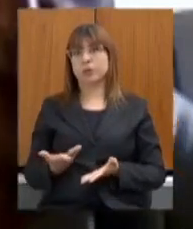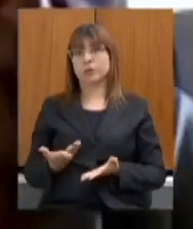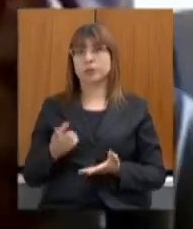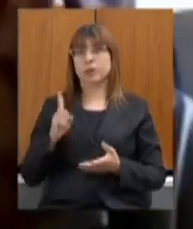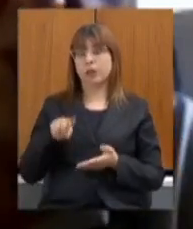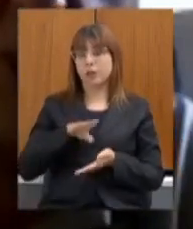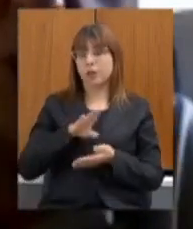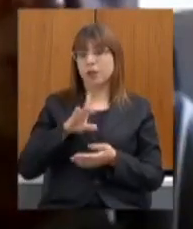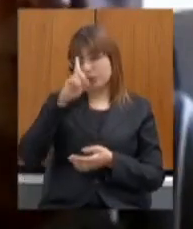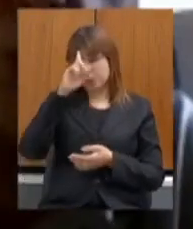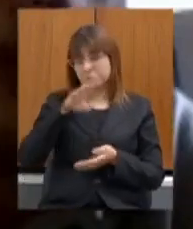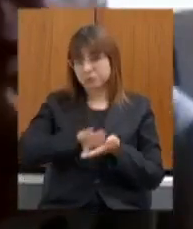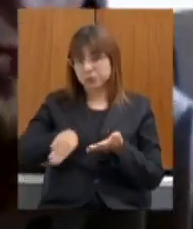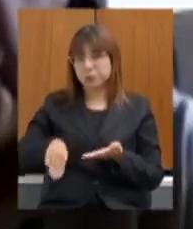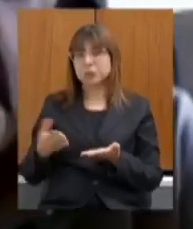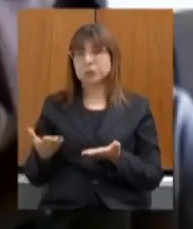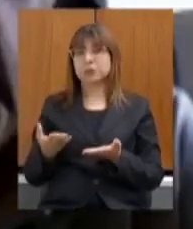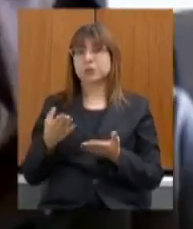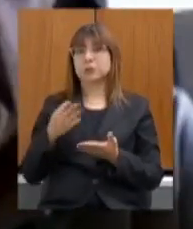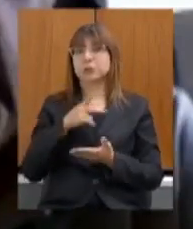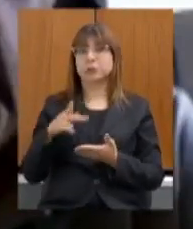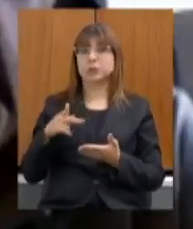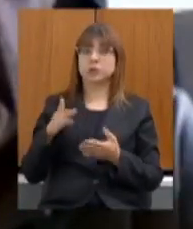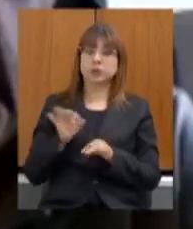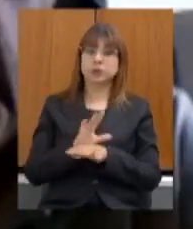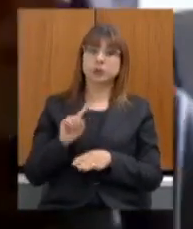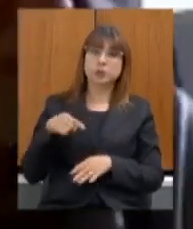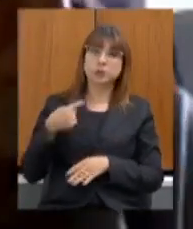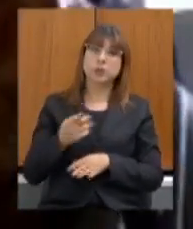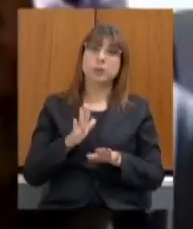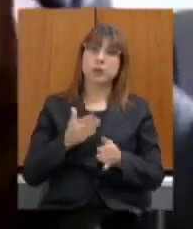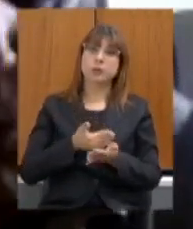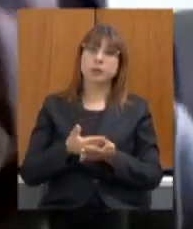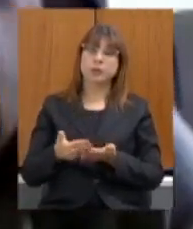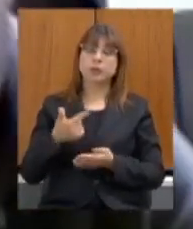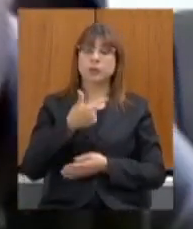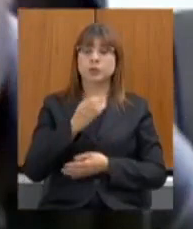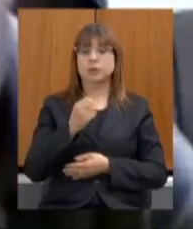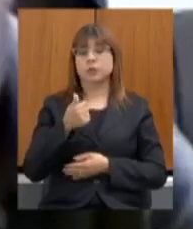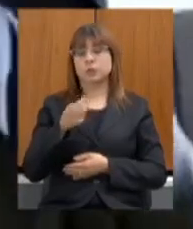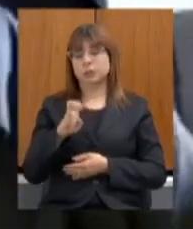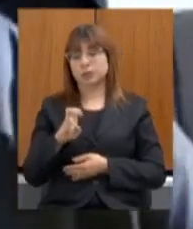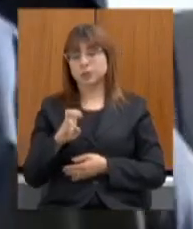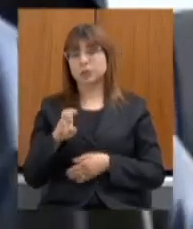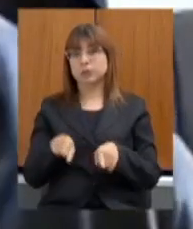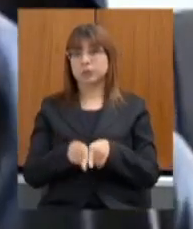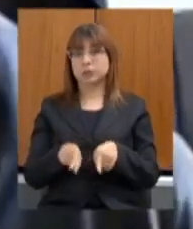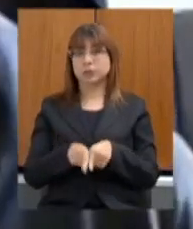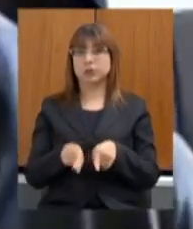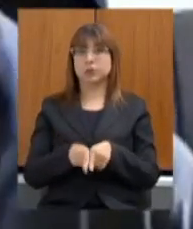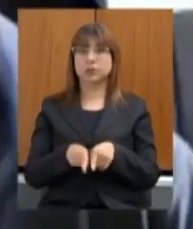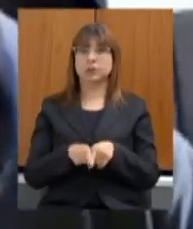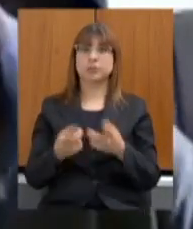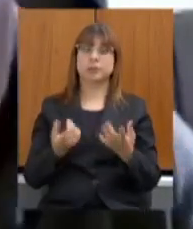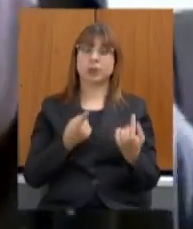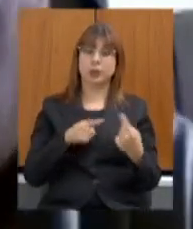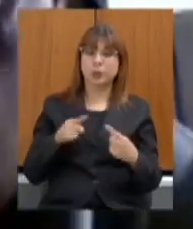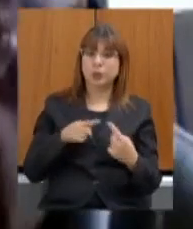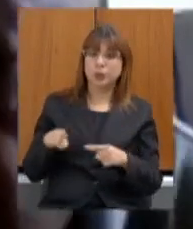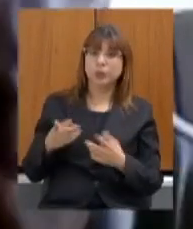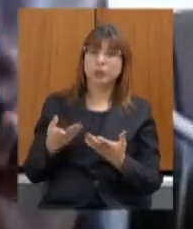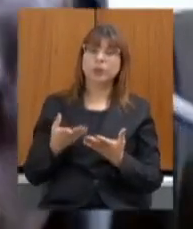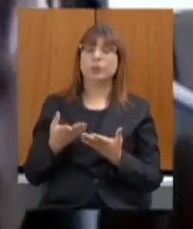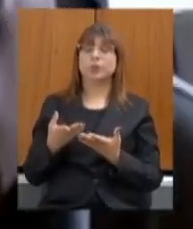impeachment foi concluído depois, mas ele já começou em 2015. E também os ataques em viabilização